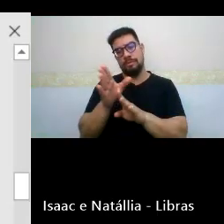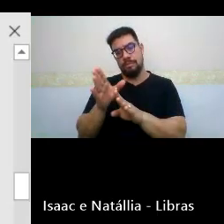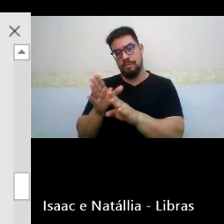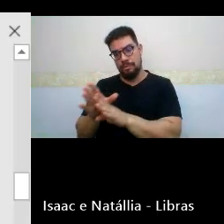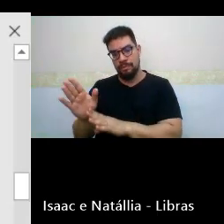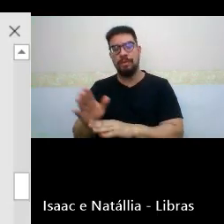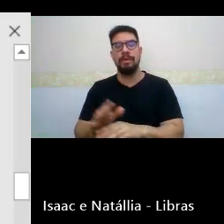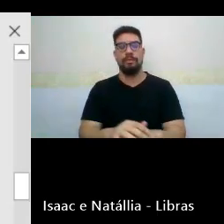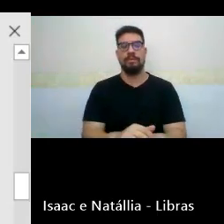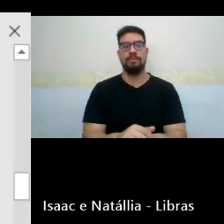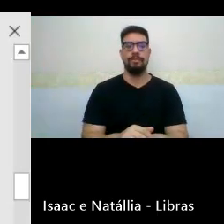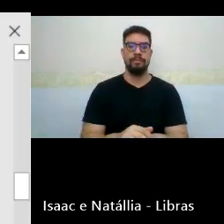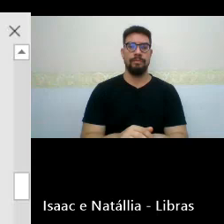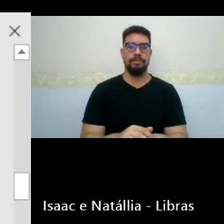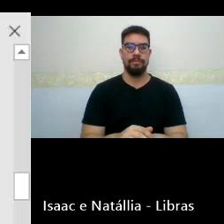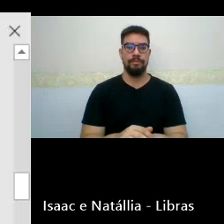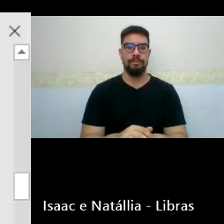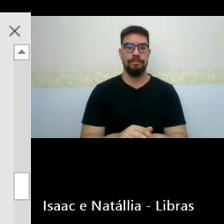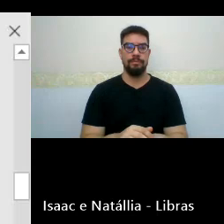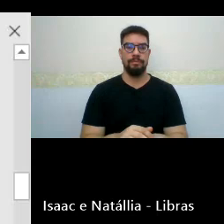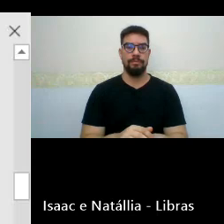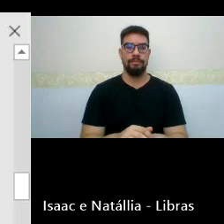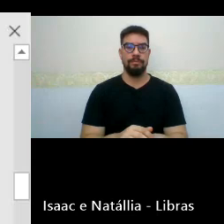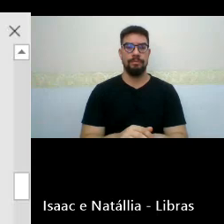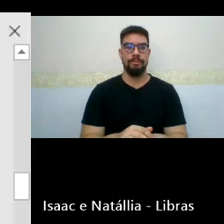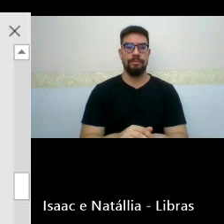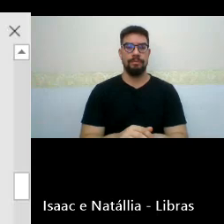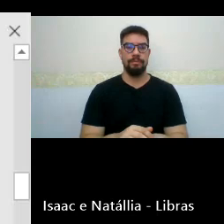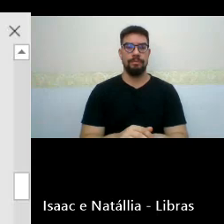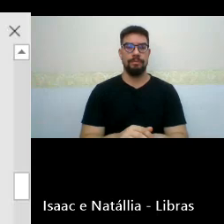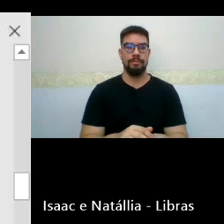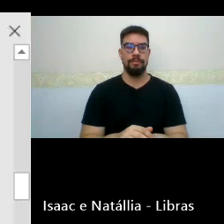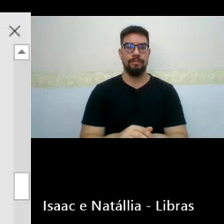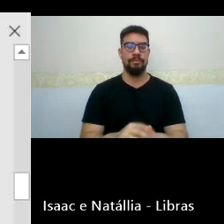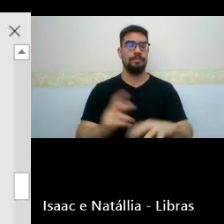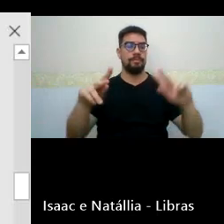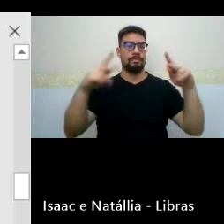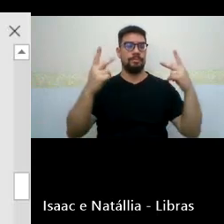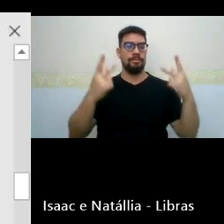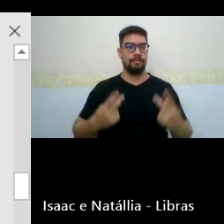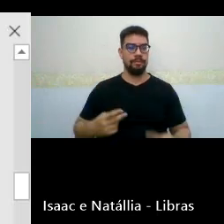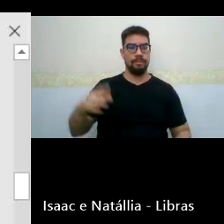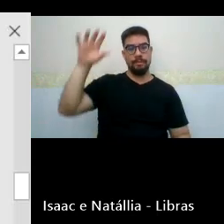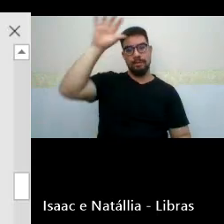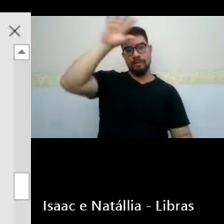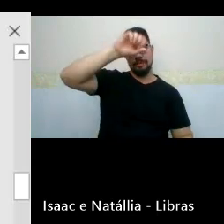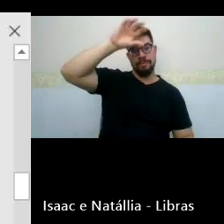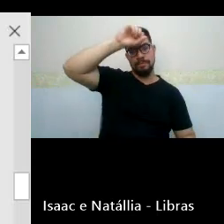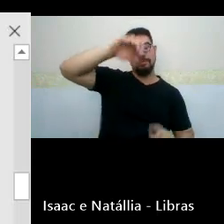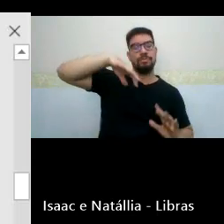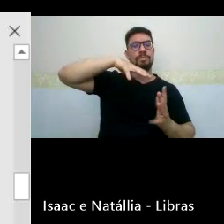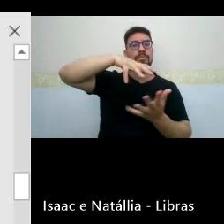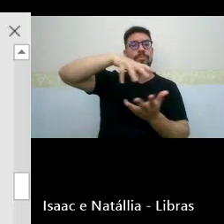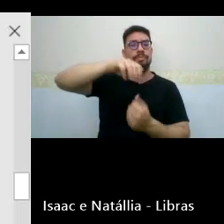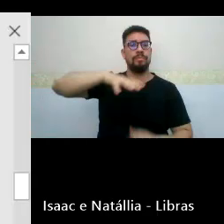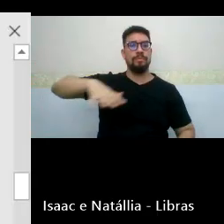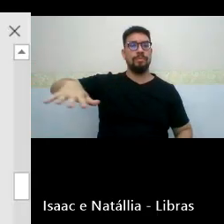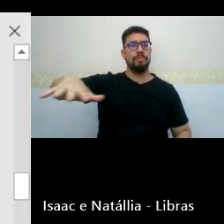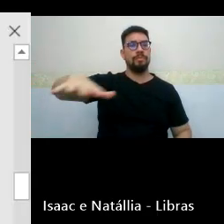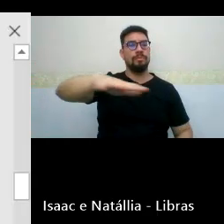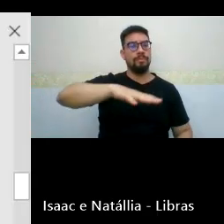realizá-las. Então vamos lá. O ser humano, ele aprende a realidade do mundo ao seu redor num processo que